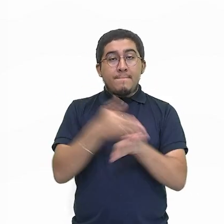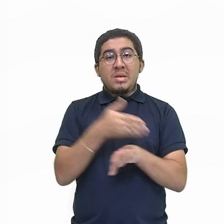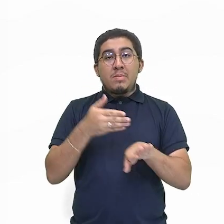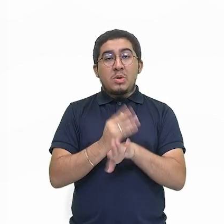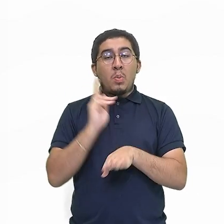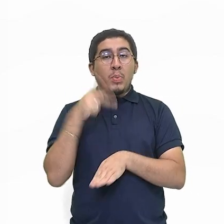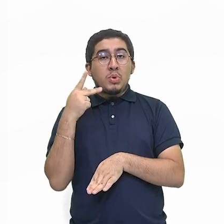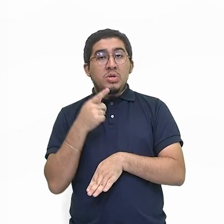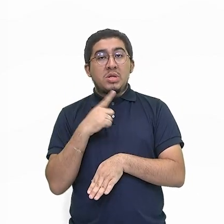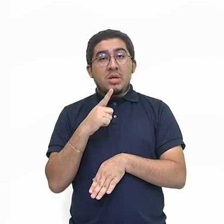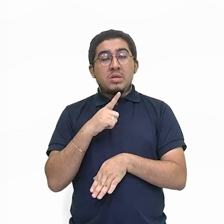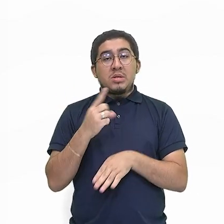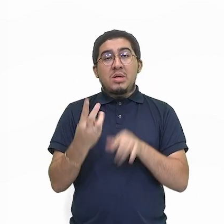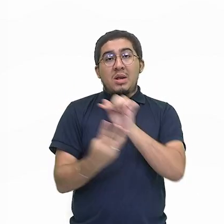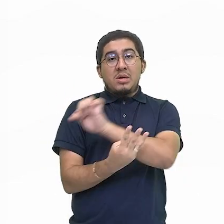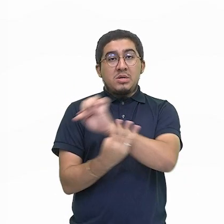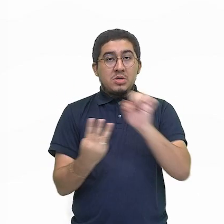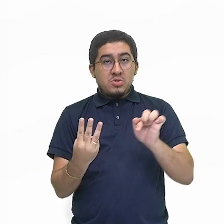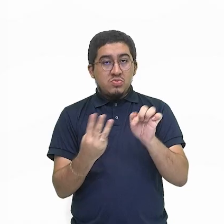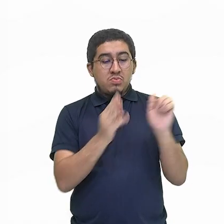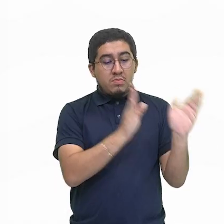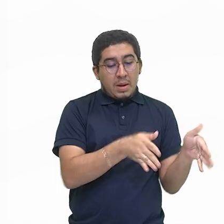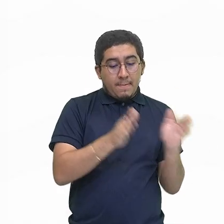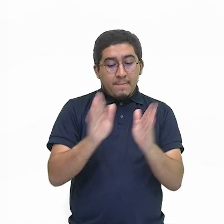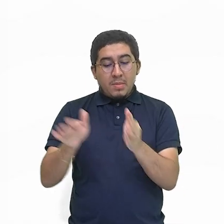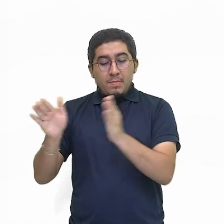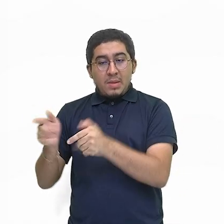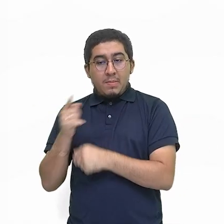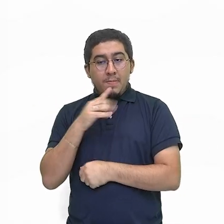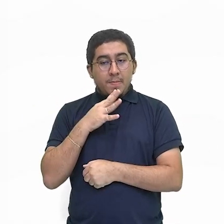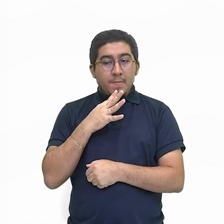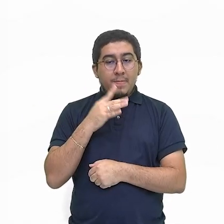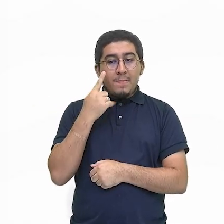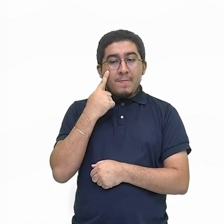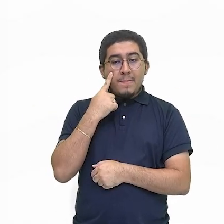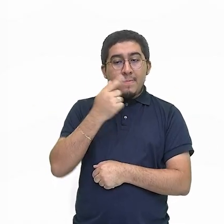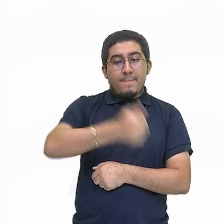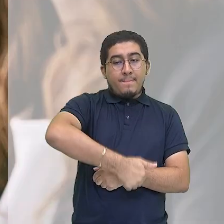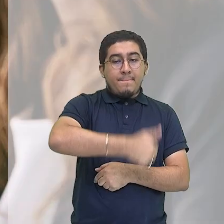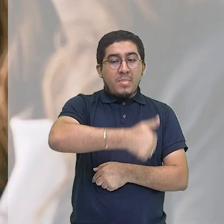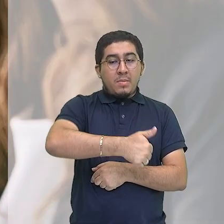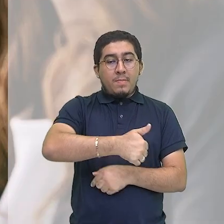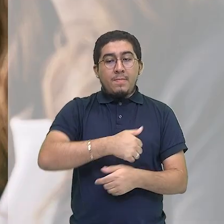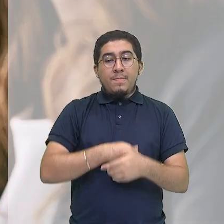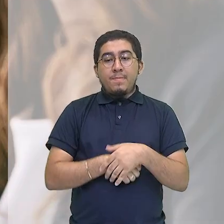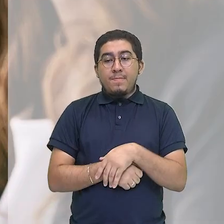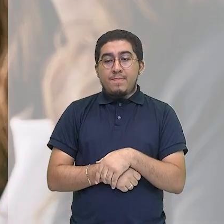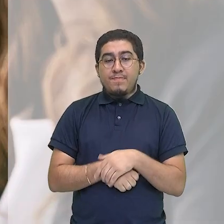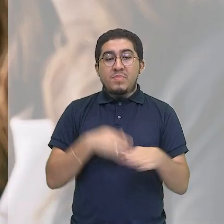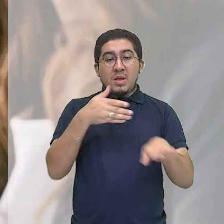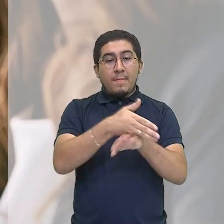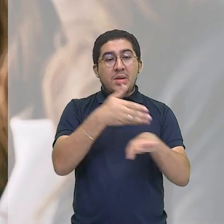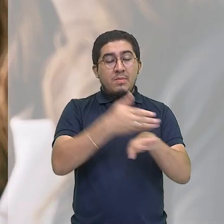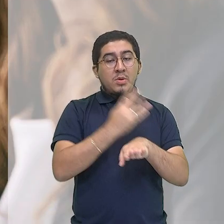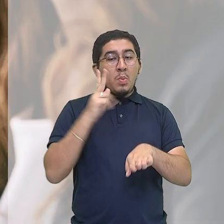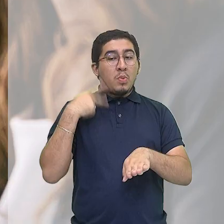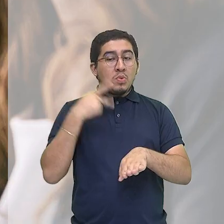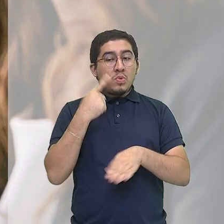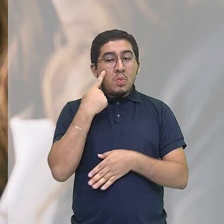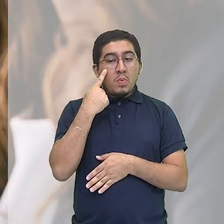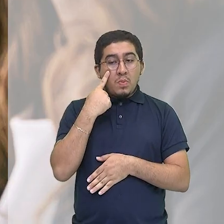em 3 níveis de participação. Vamos conhecer o nível 1 de participação